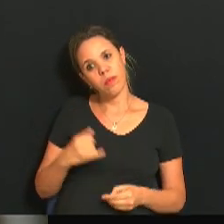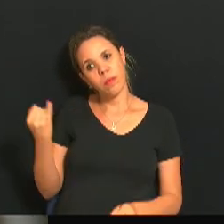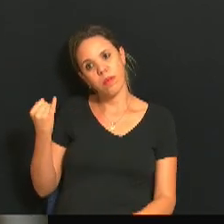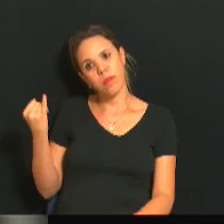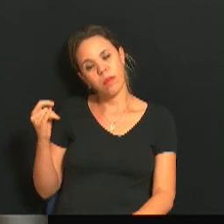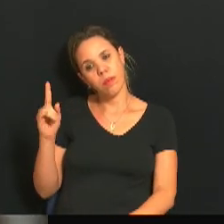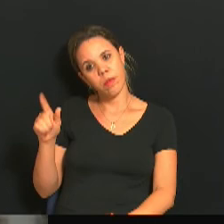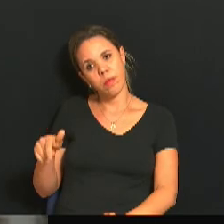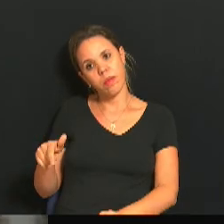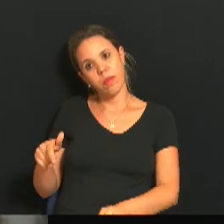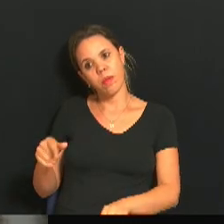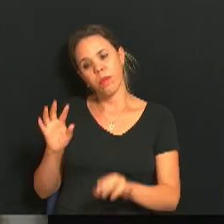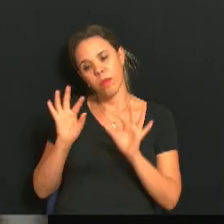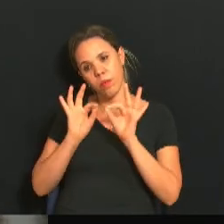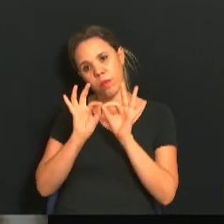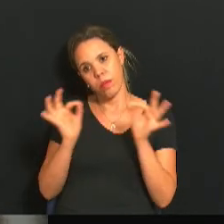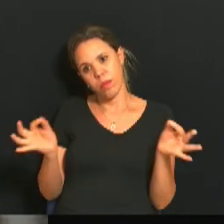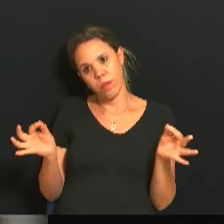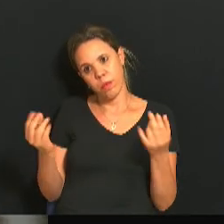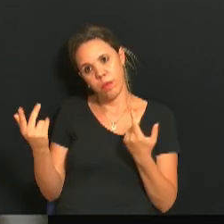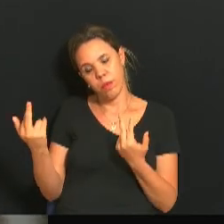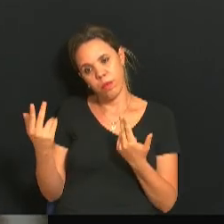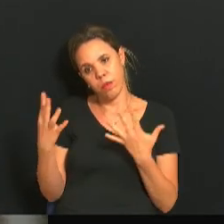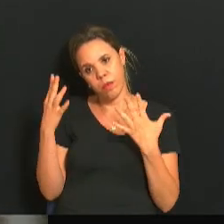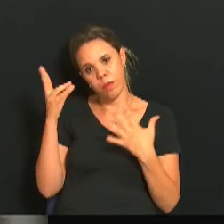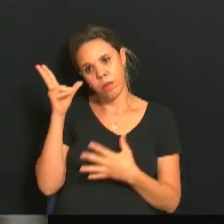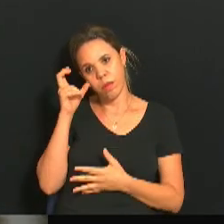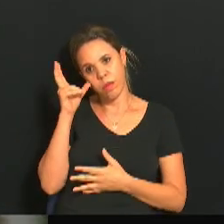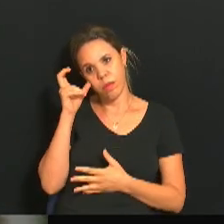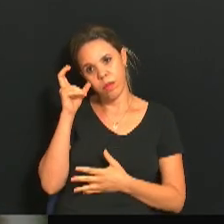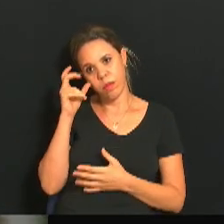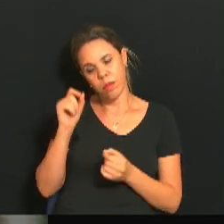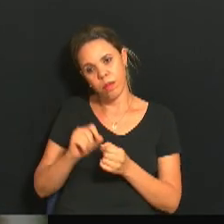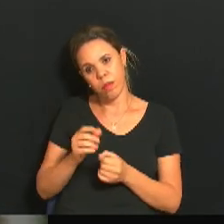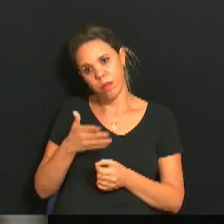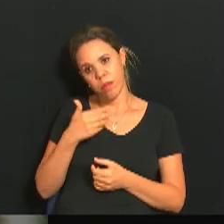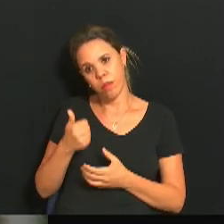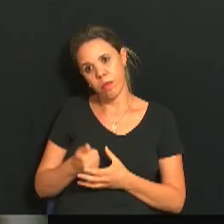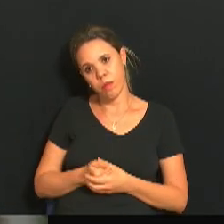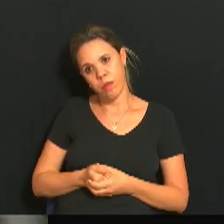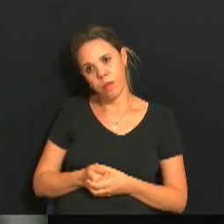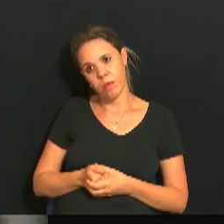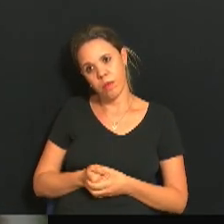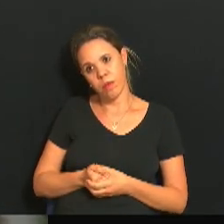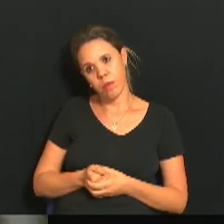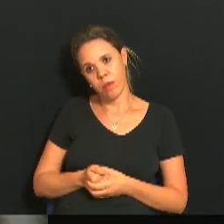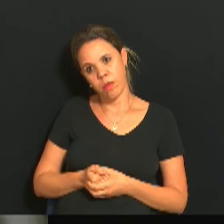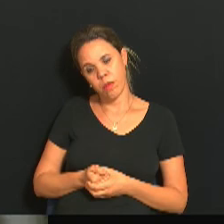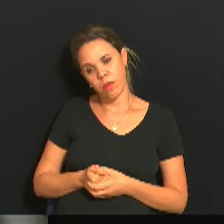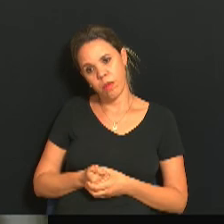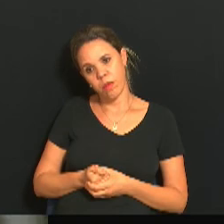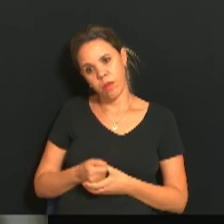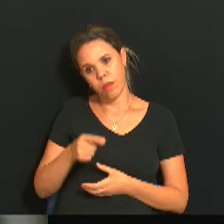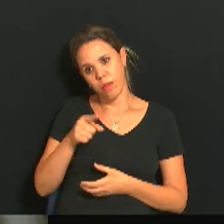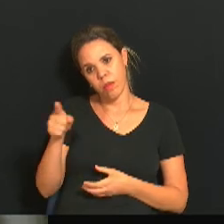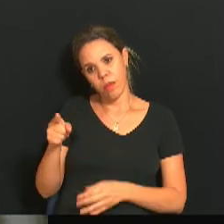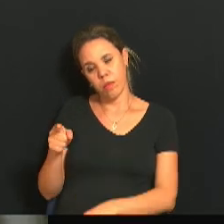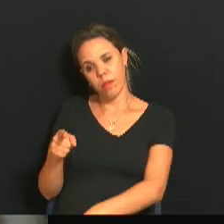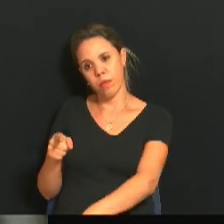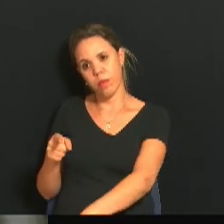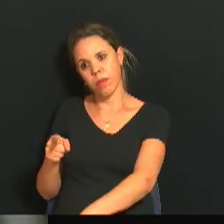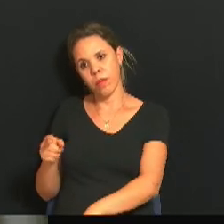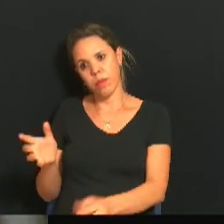porque ele é muito humilde como a gente ouve muito a poder fazer o melhor e raiva viu vocês